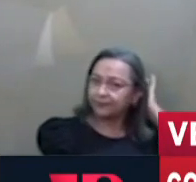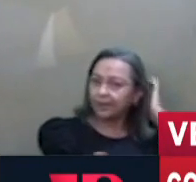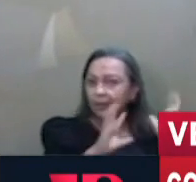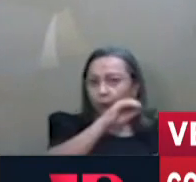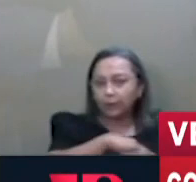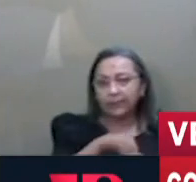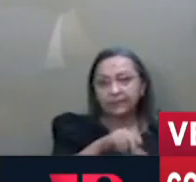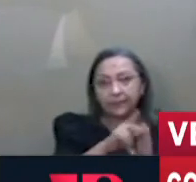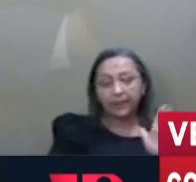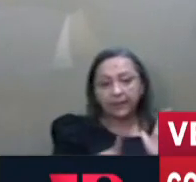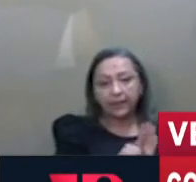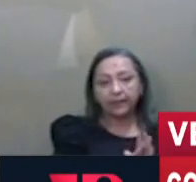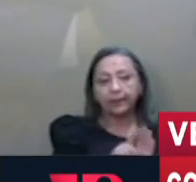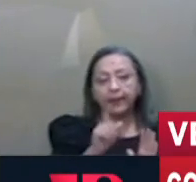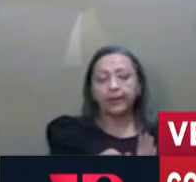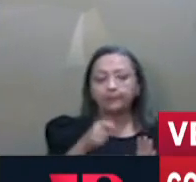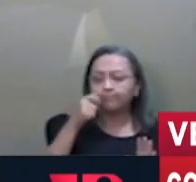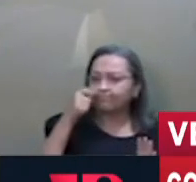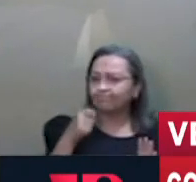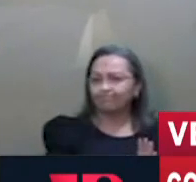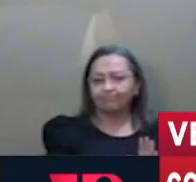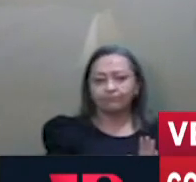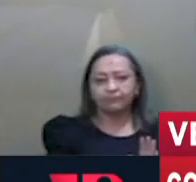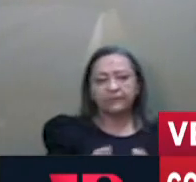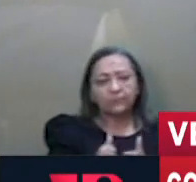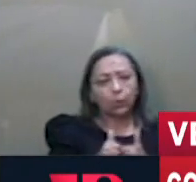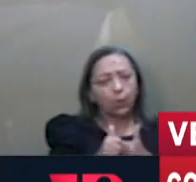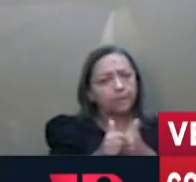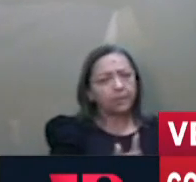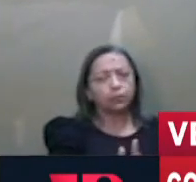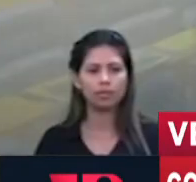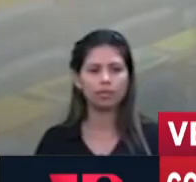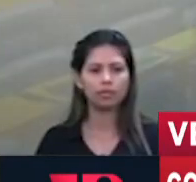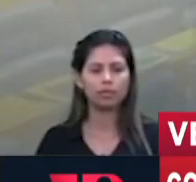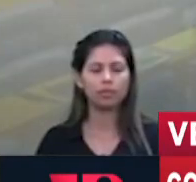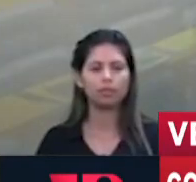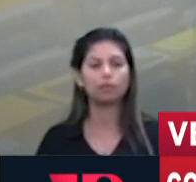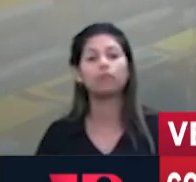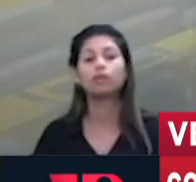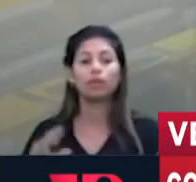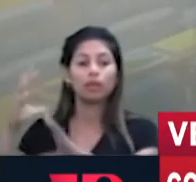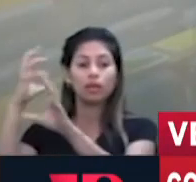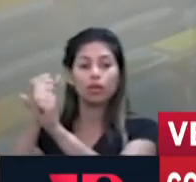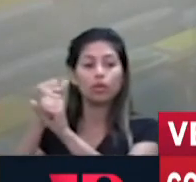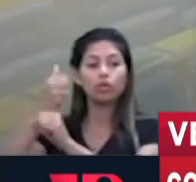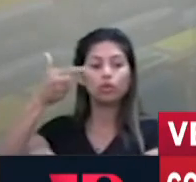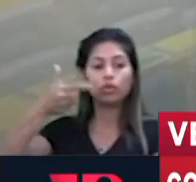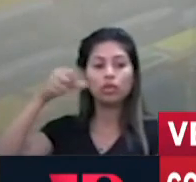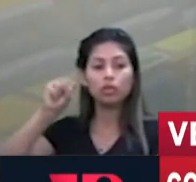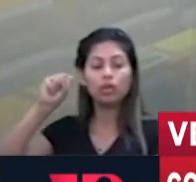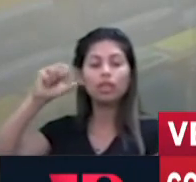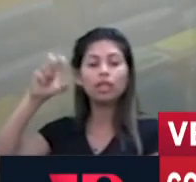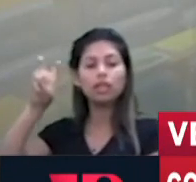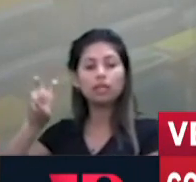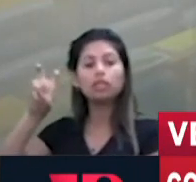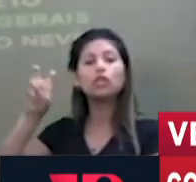uma parte do veto a recursos para esporte no orçamento para 2022. Assim, fica valendo a previsão de